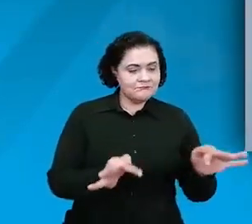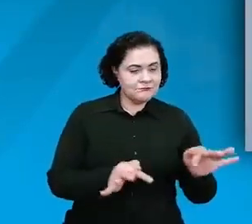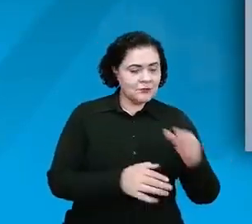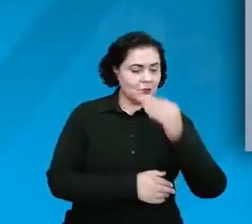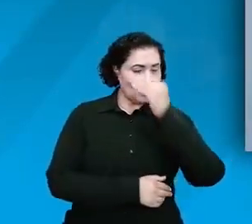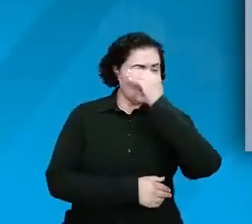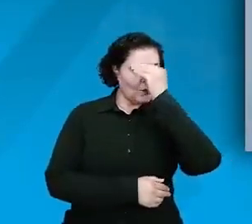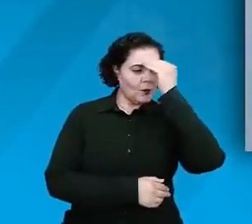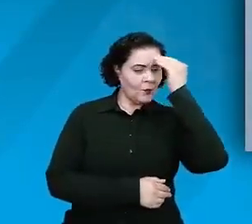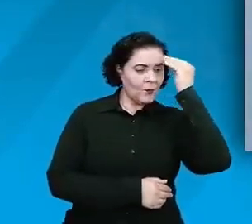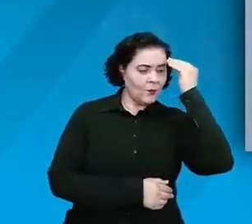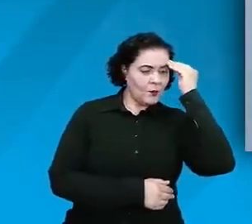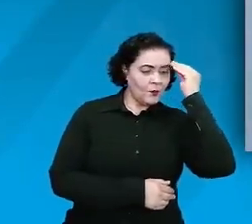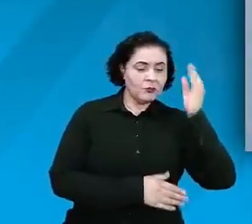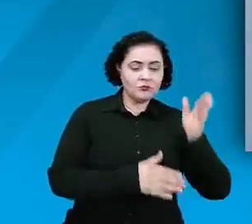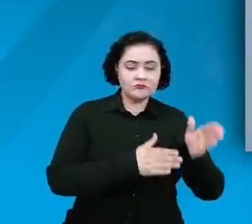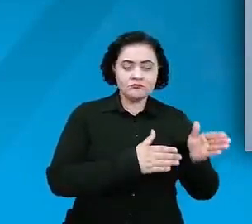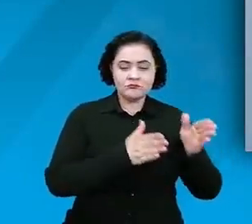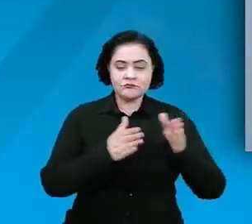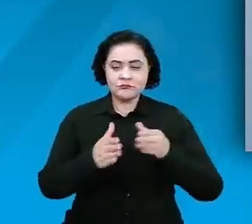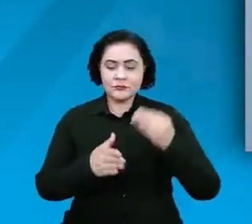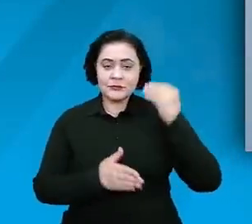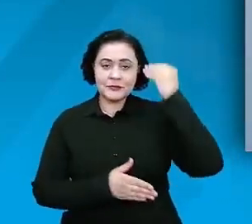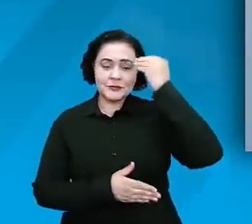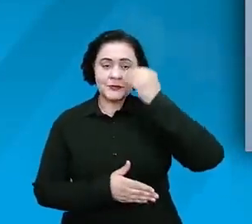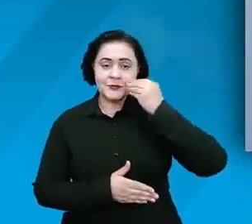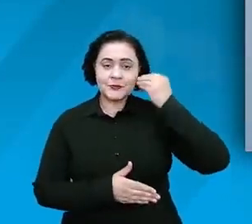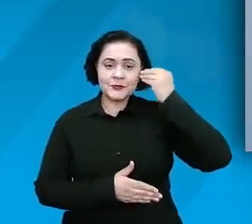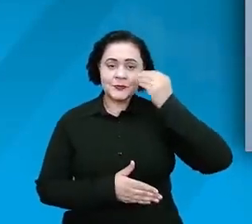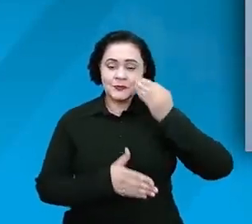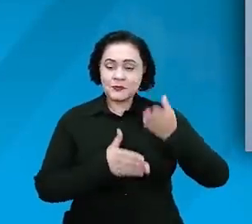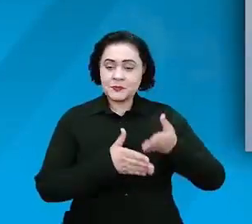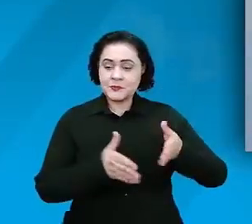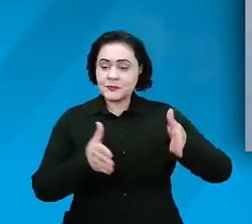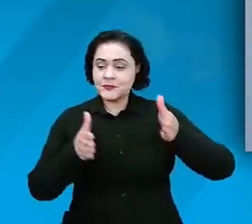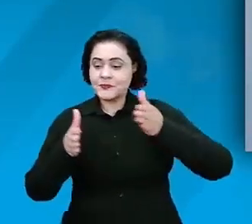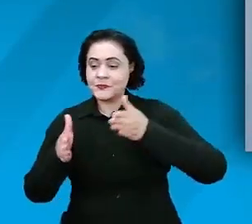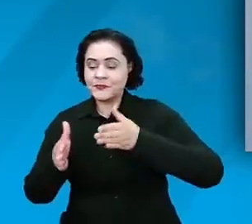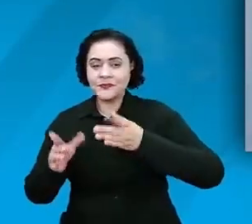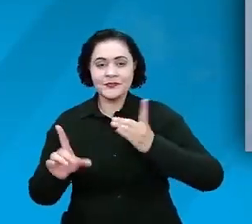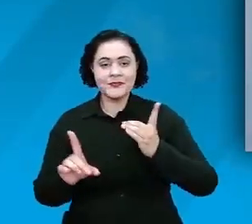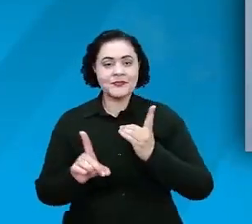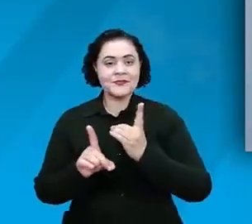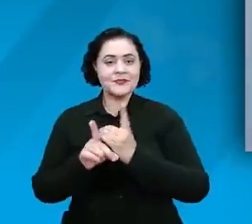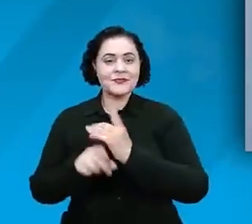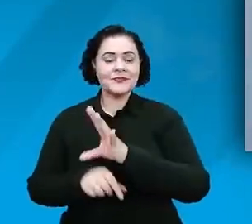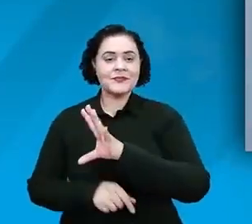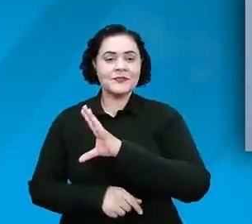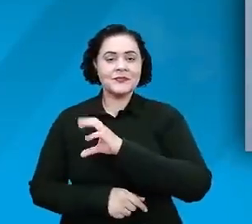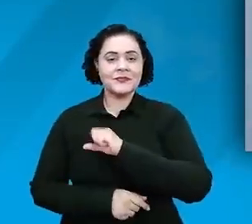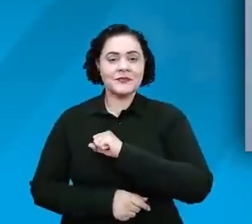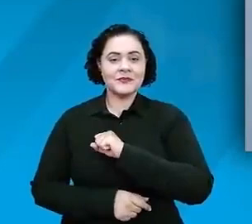da ignorância, vivemos as experiências e encontramos com o amor?